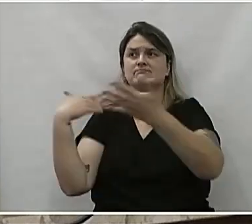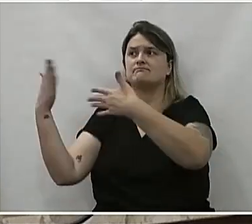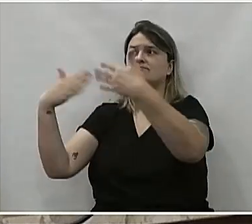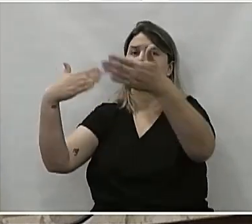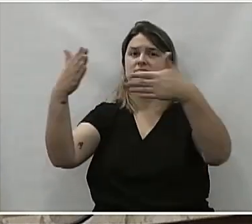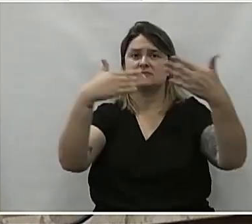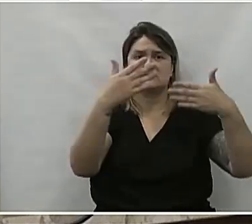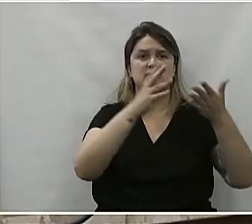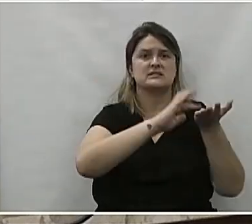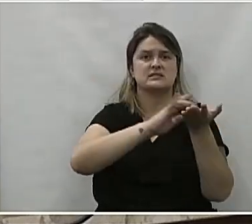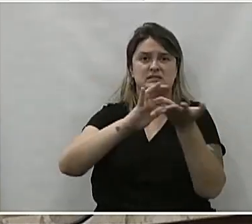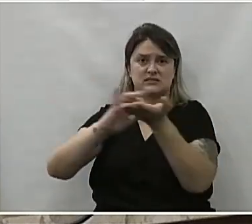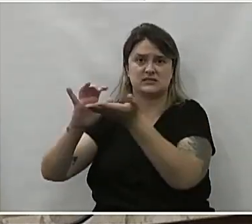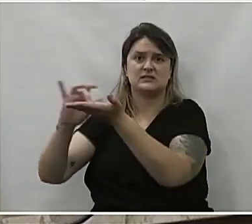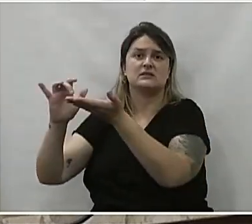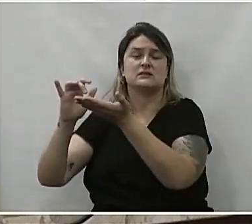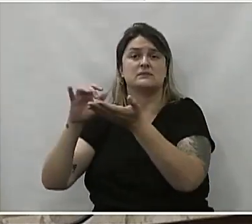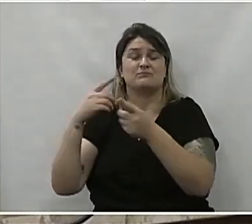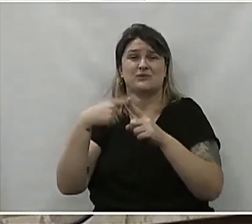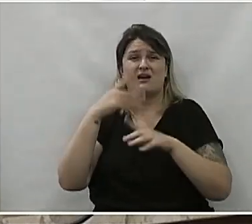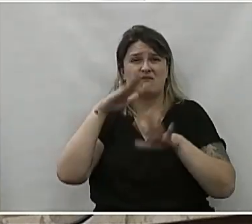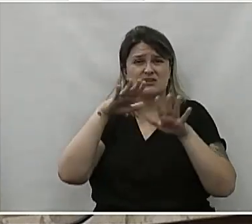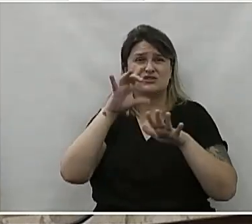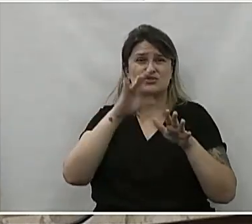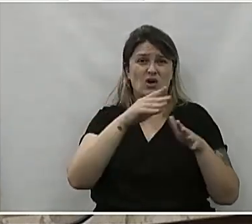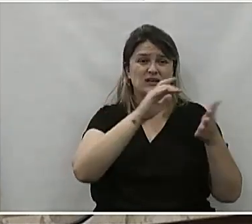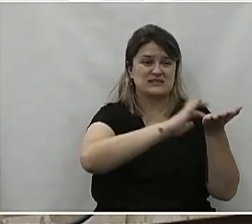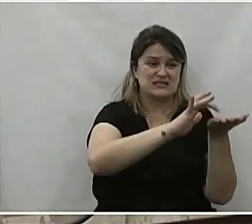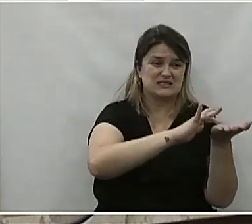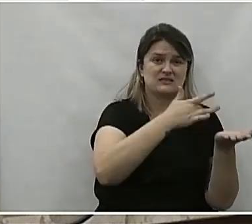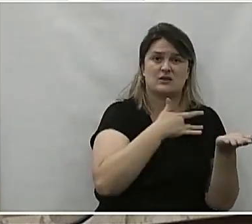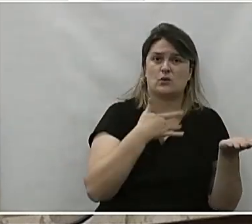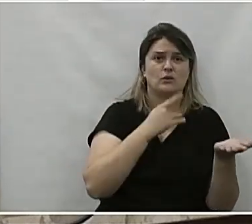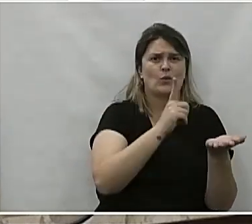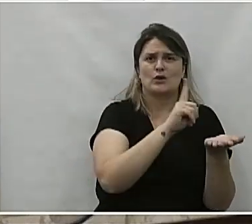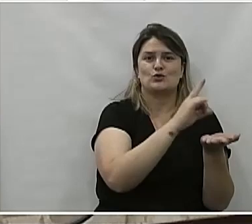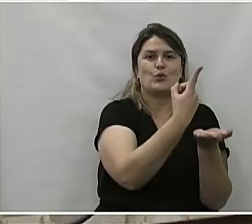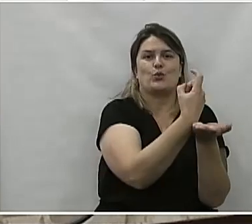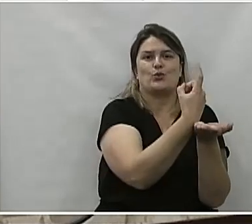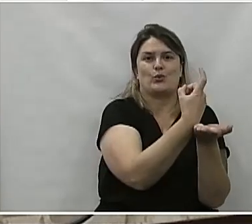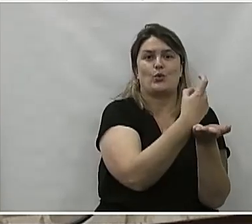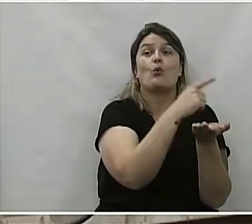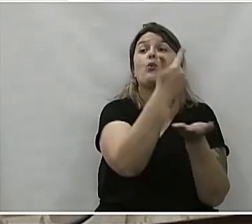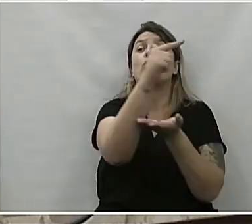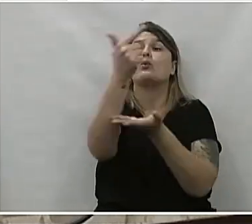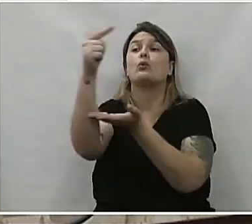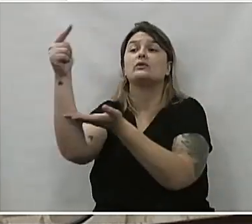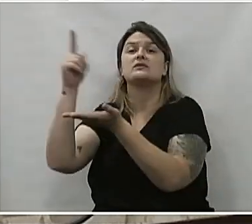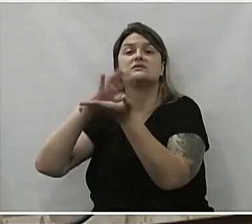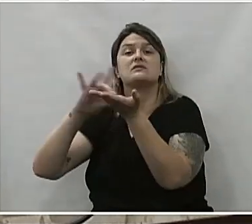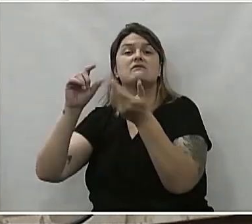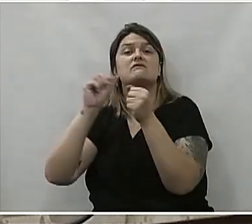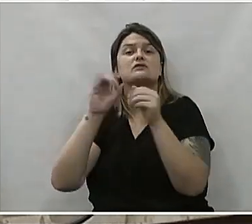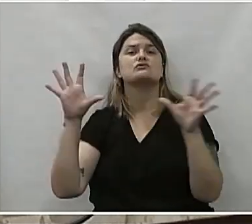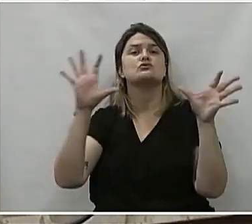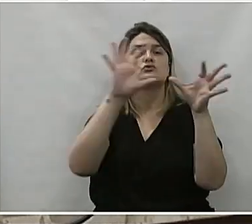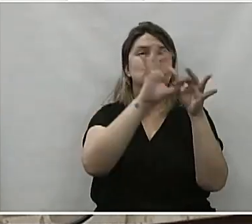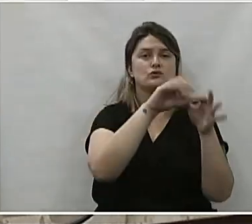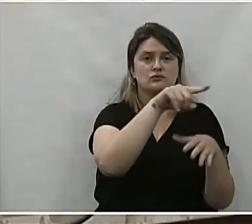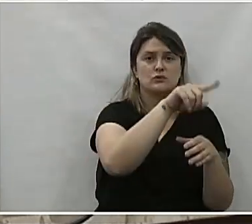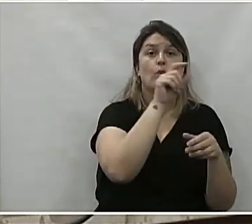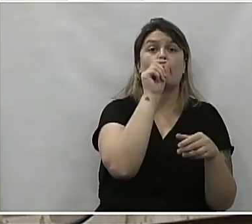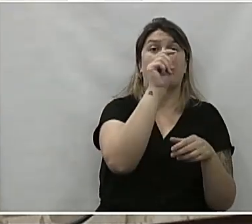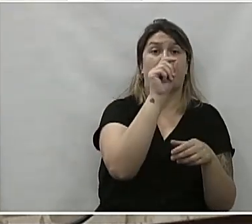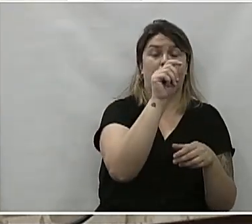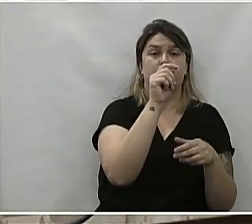maior Entre as secretarias Porque às vezes Vai ficar só Em cima de vocês Da saúde Mas o que as outras secretarias Estão fazendo em conjunto Com vocês